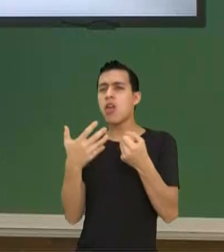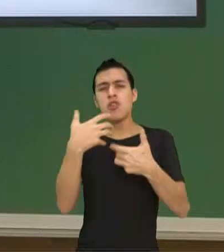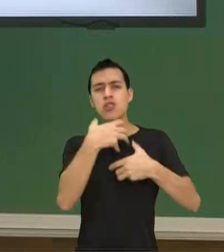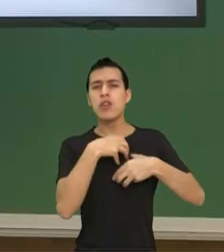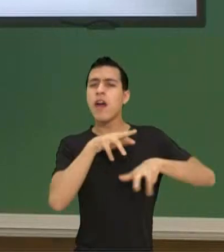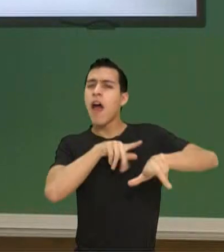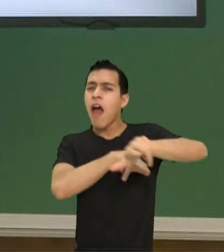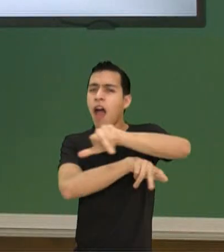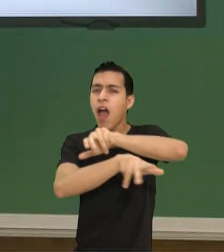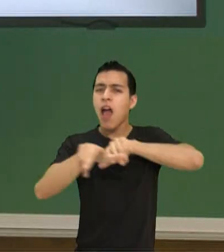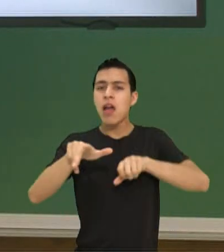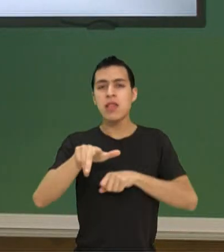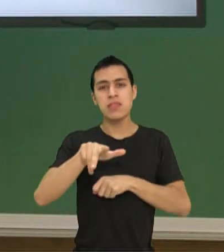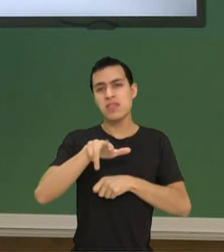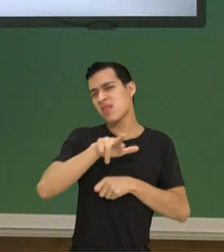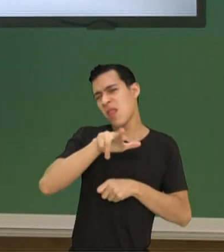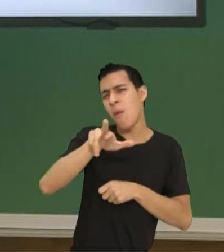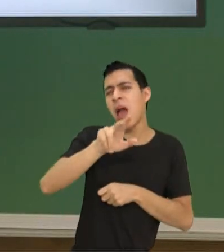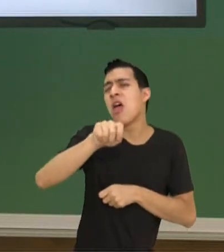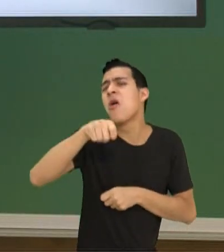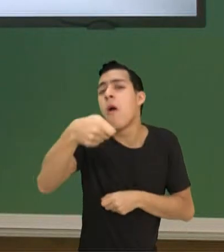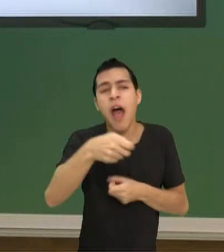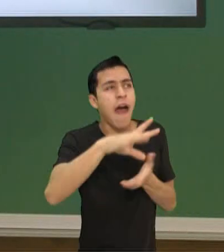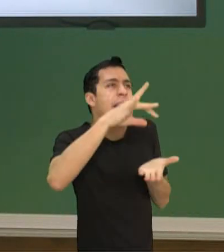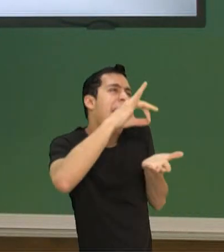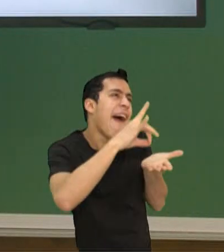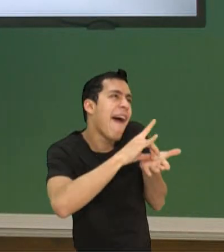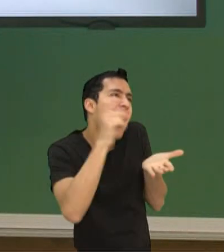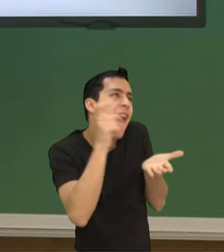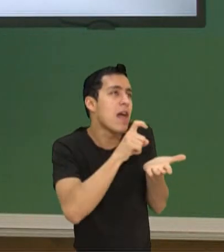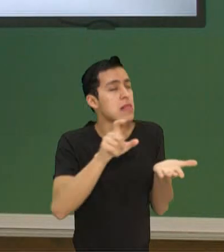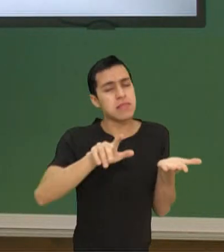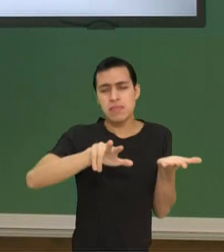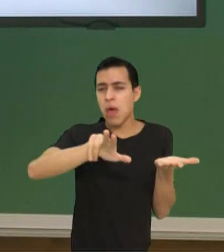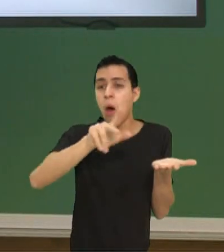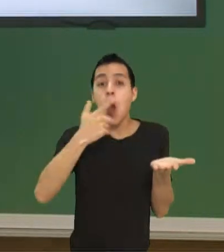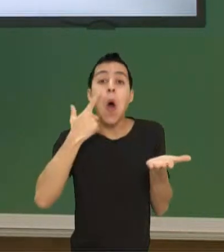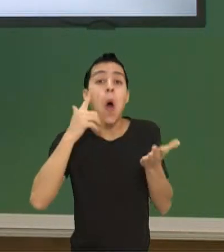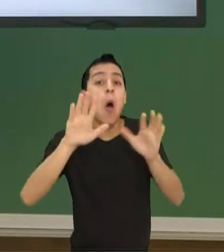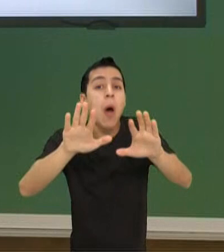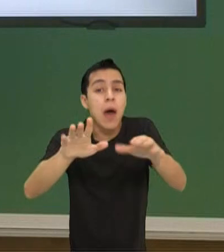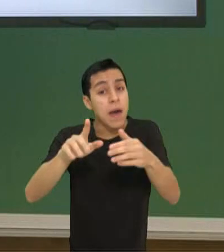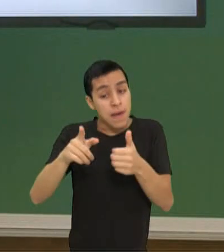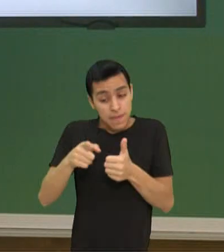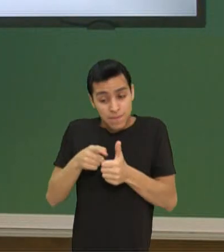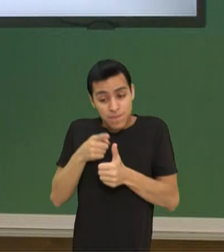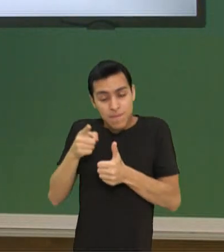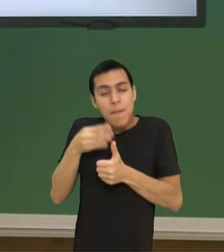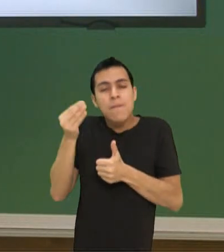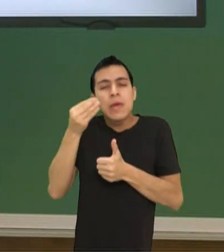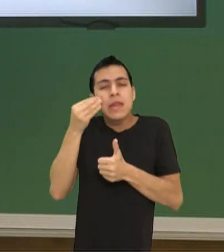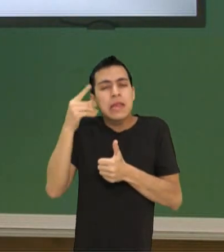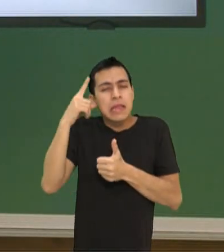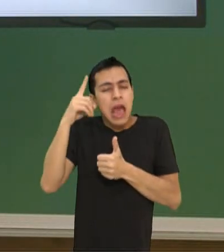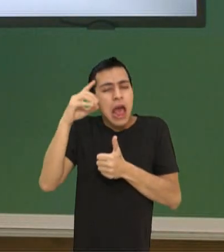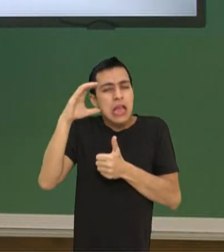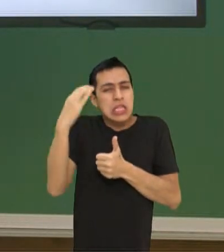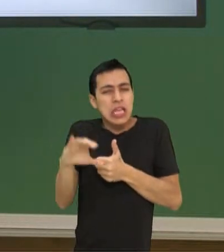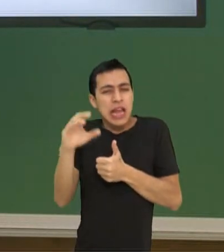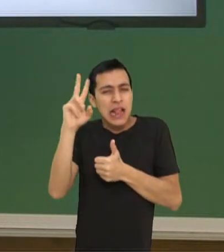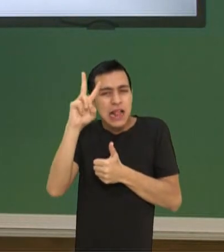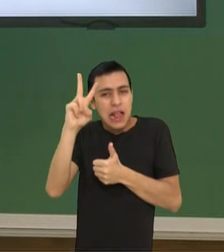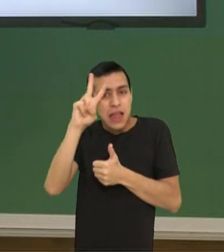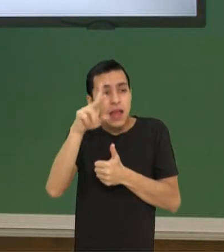de que ela vai ser verdade, né, ou não. O que você precisa? Lembra do experimento científico? A história sempre precisa